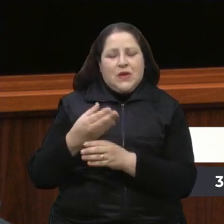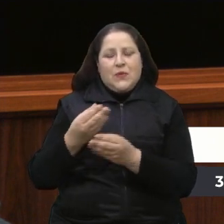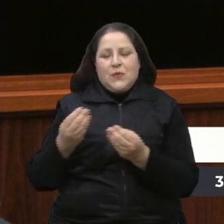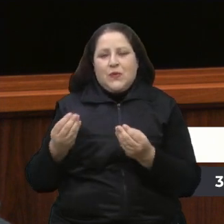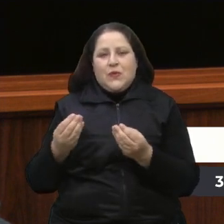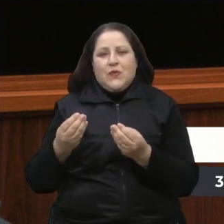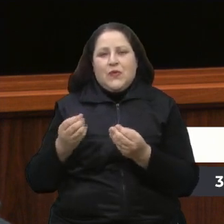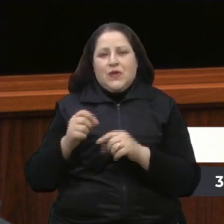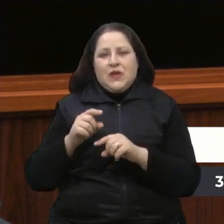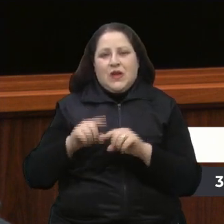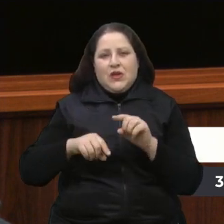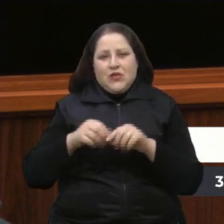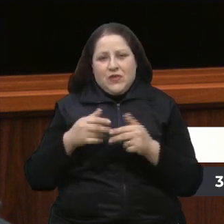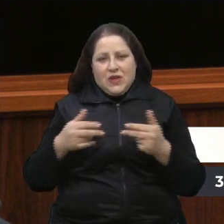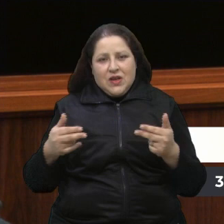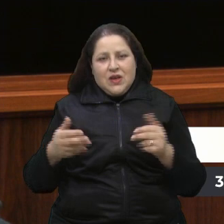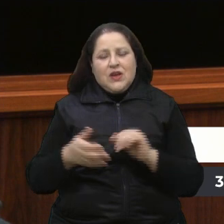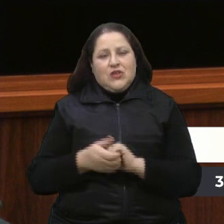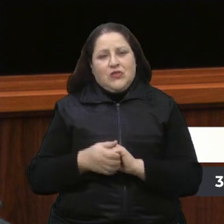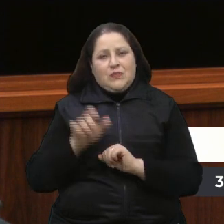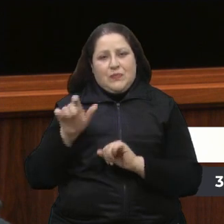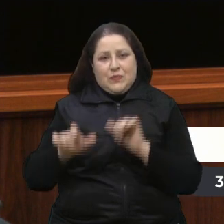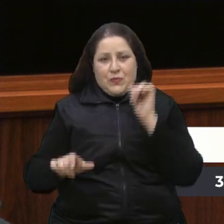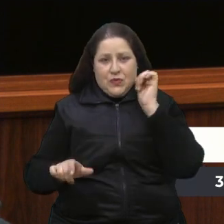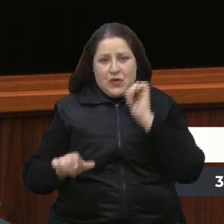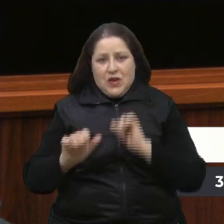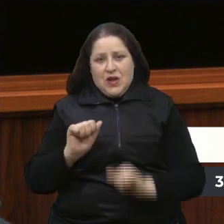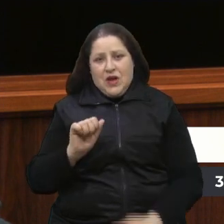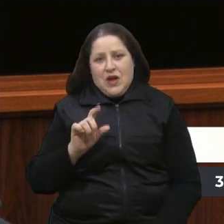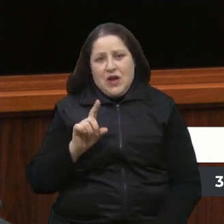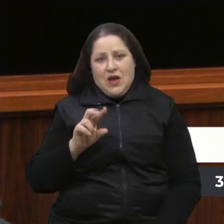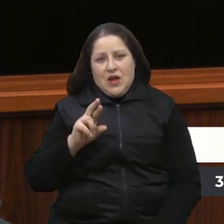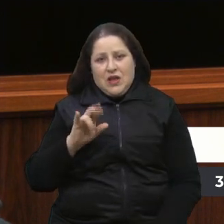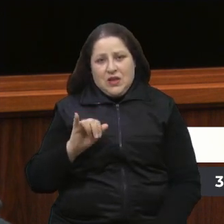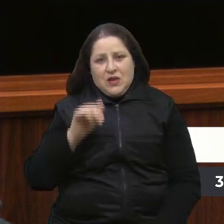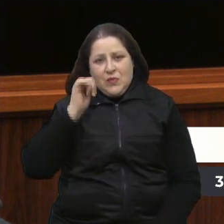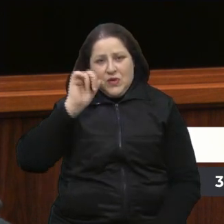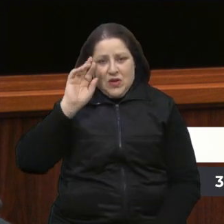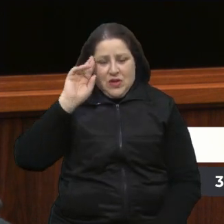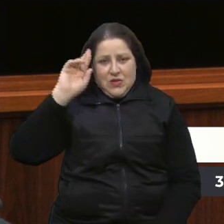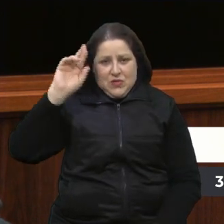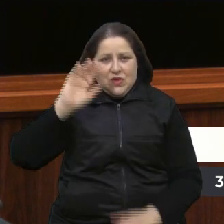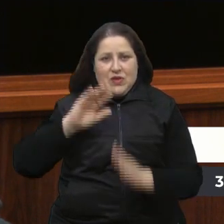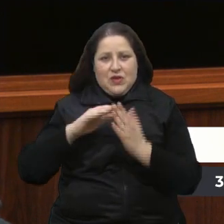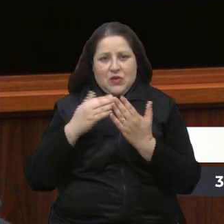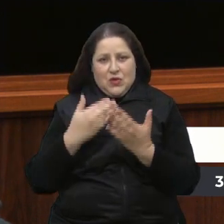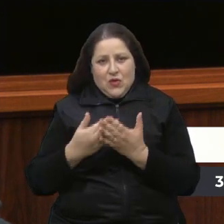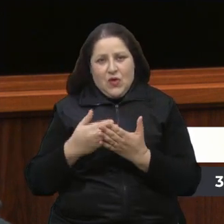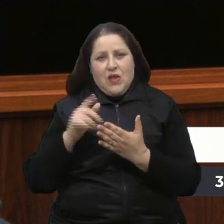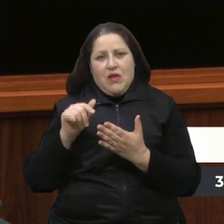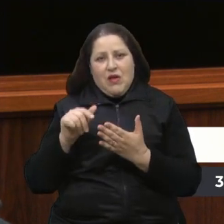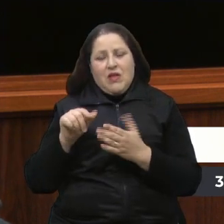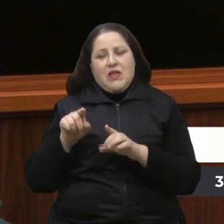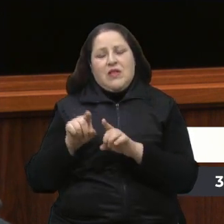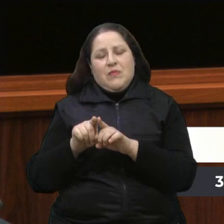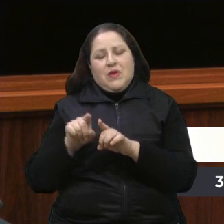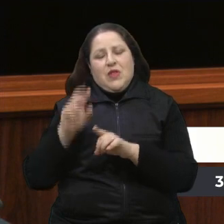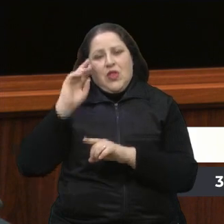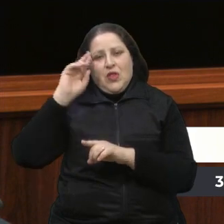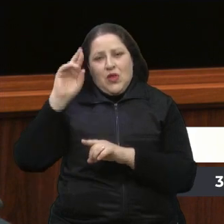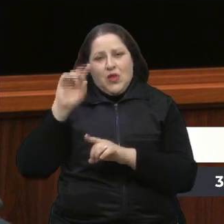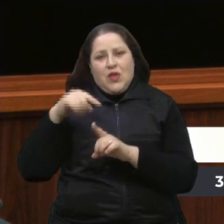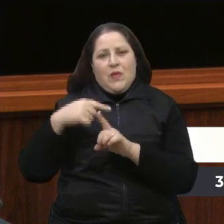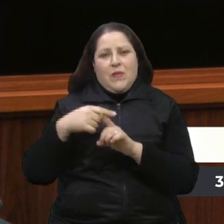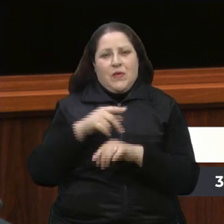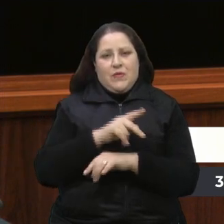a Adrian a proprietária ela é uma proprietária professora mas que